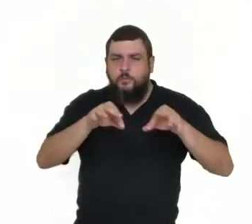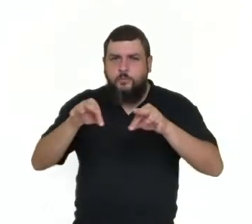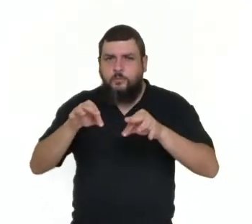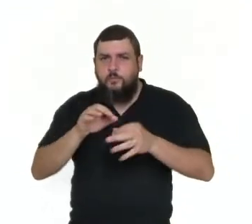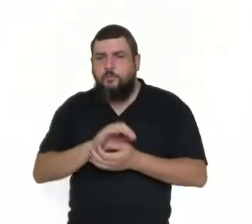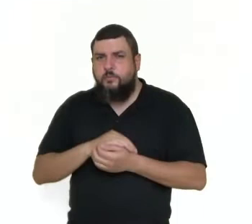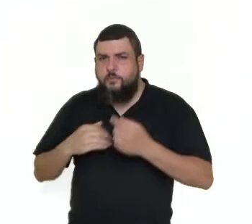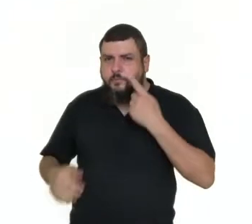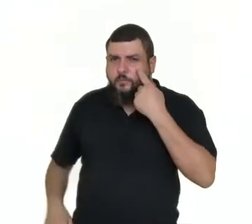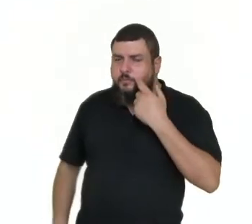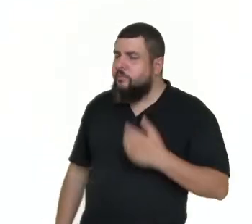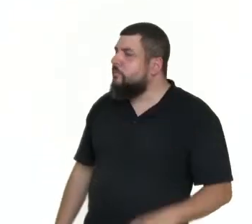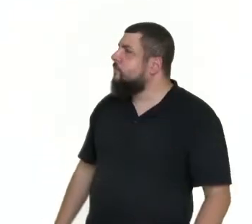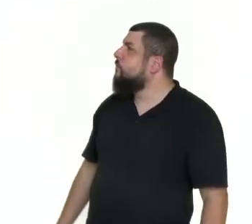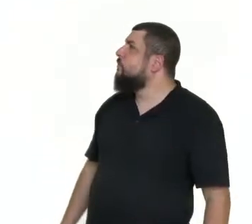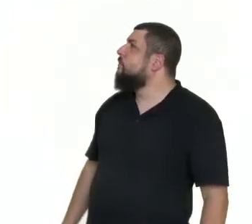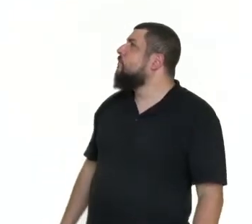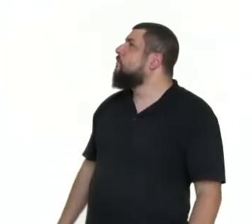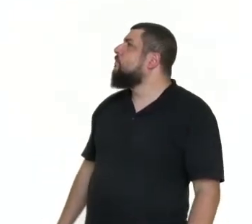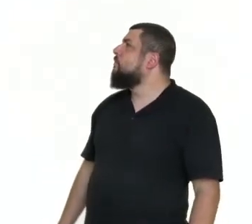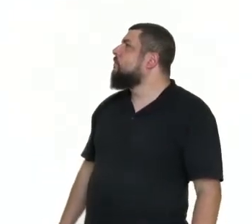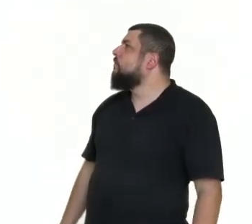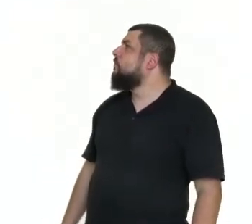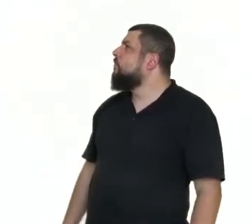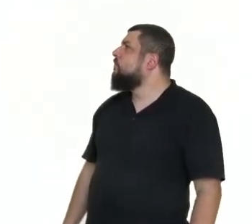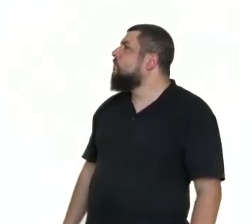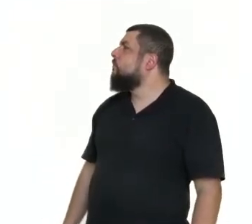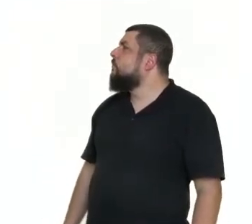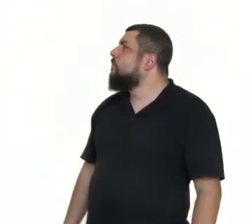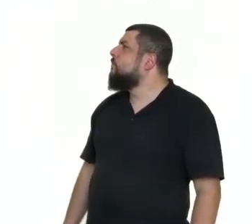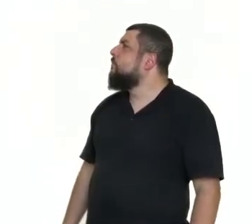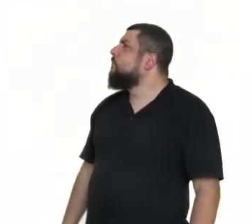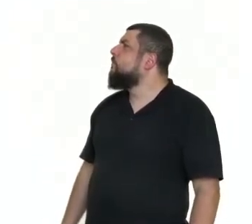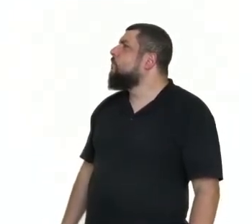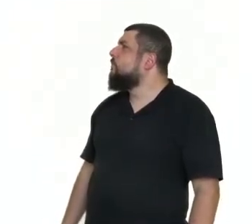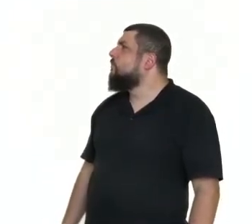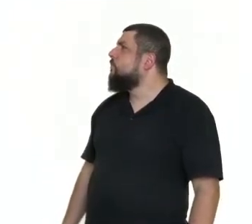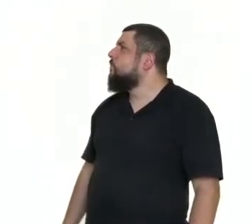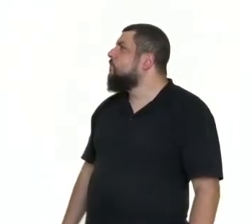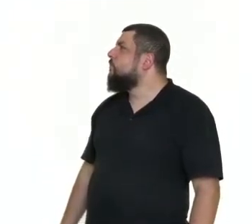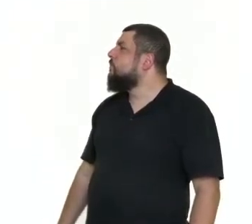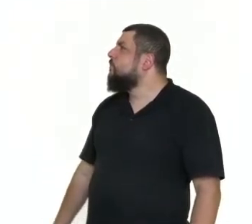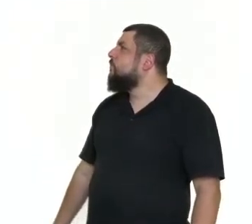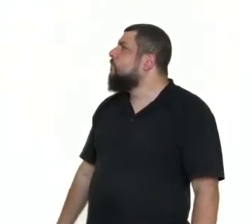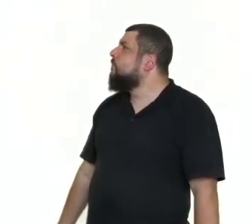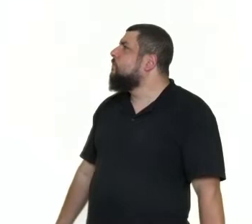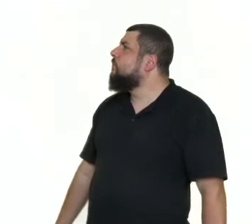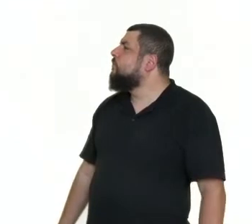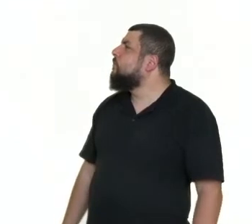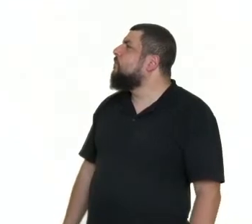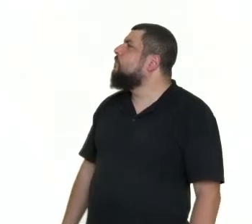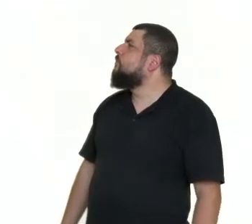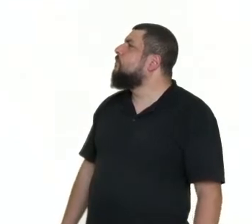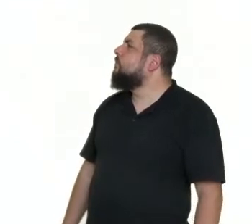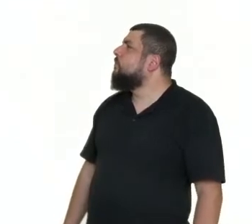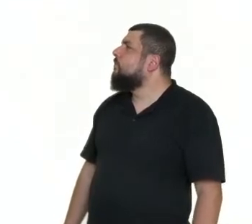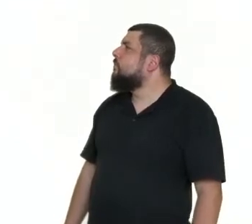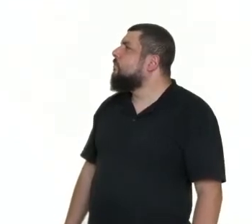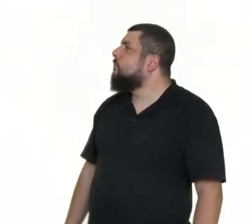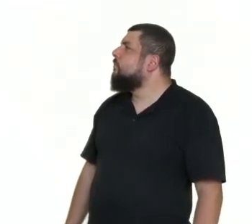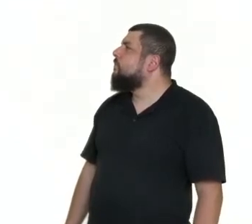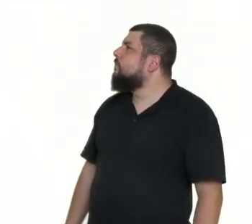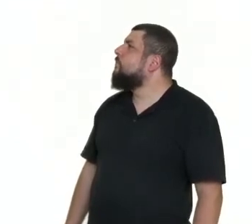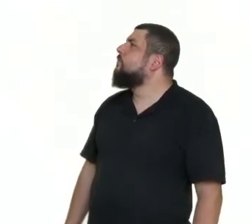tema, os recursos são diversos. Eles são trabalhados a partir da subjetividade e da emoção. Com relação